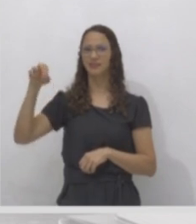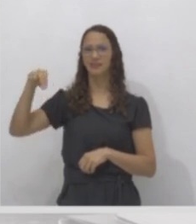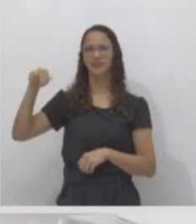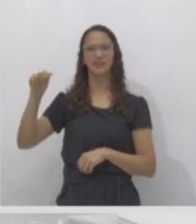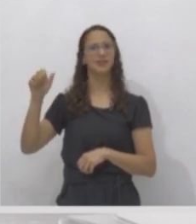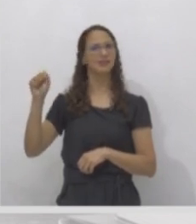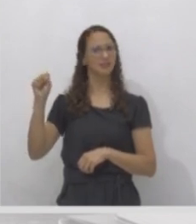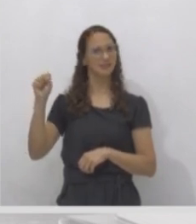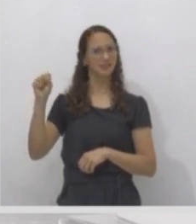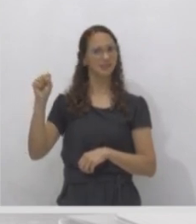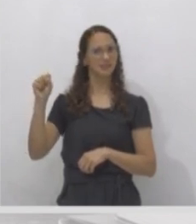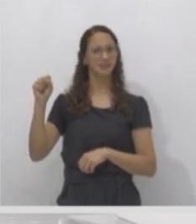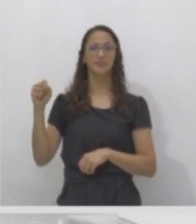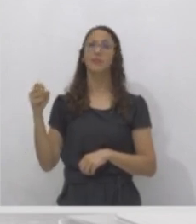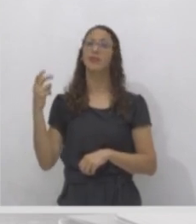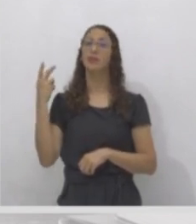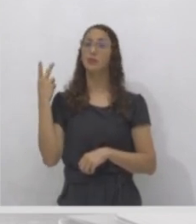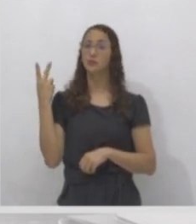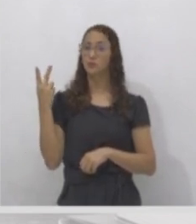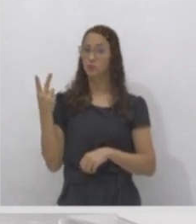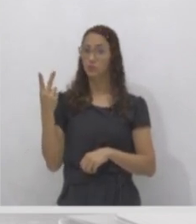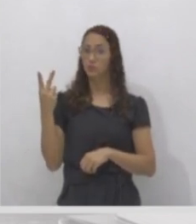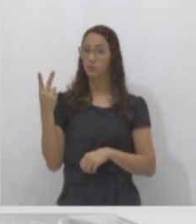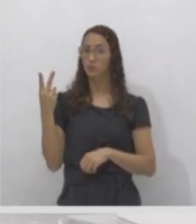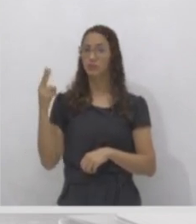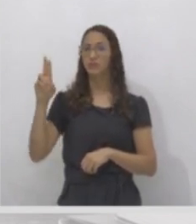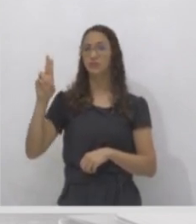E 2